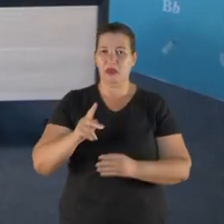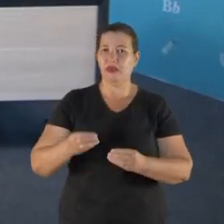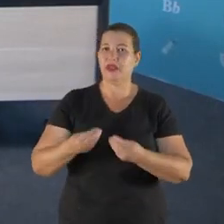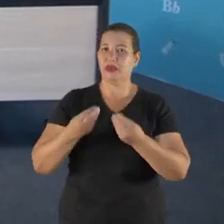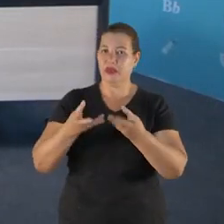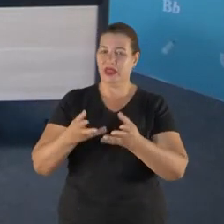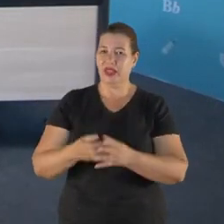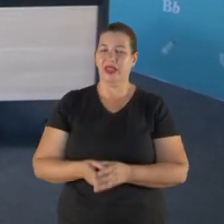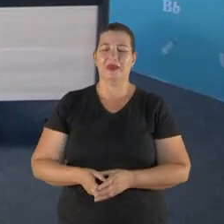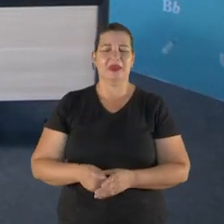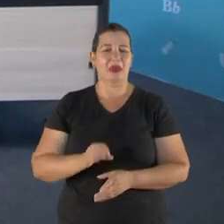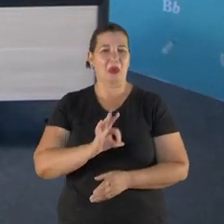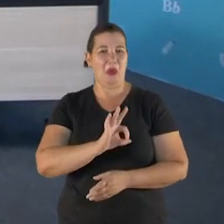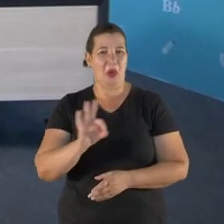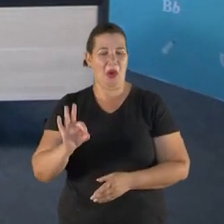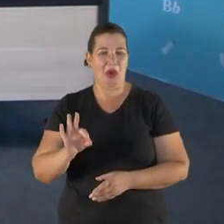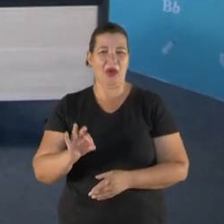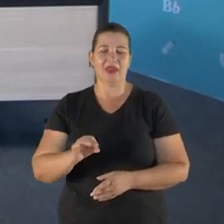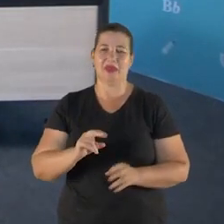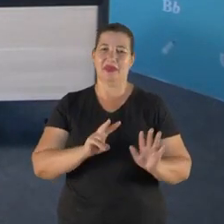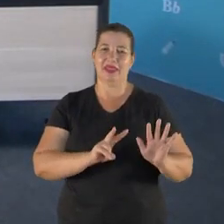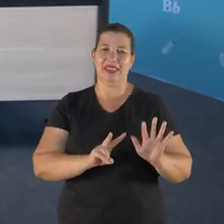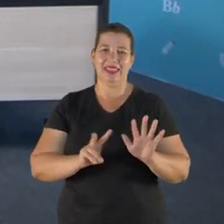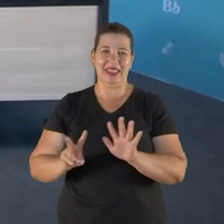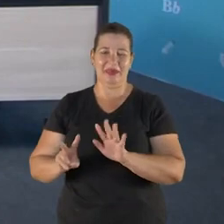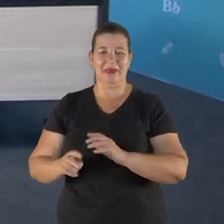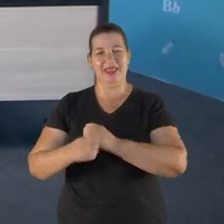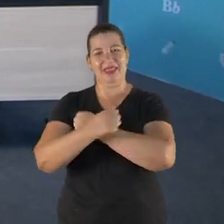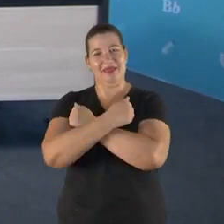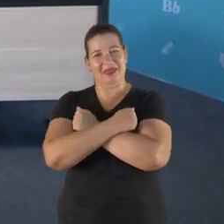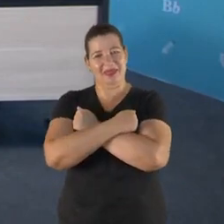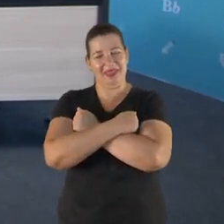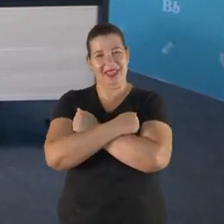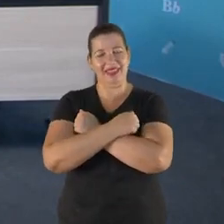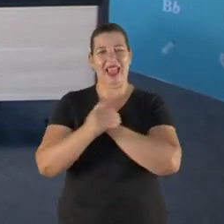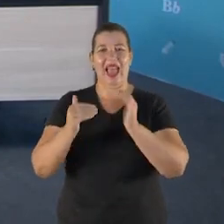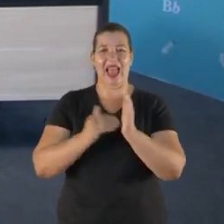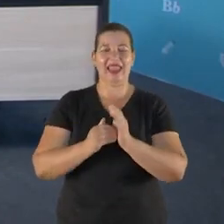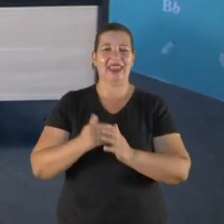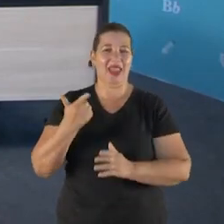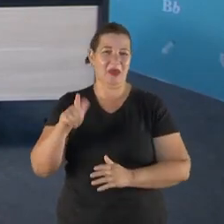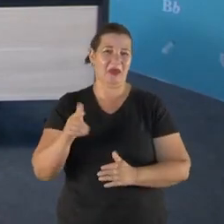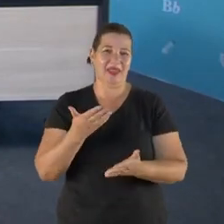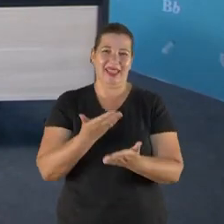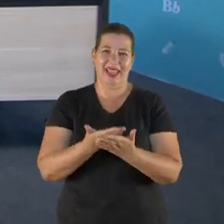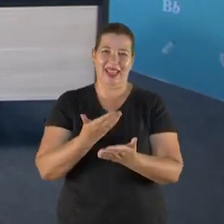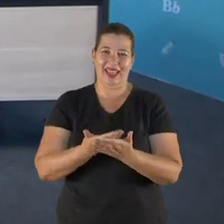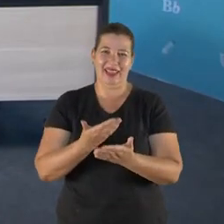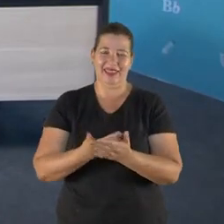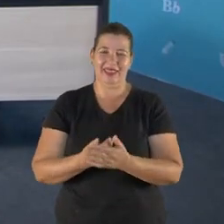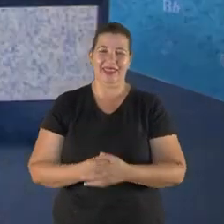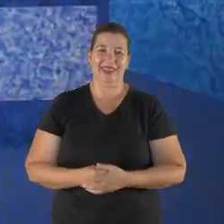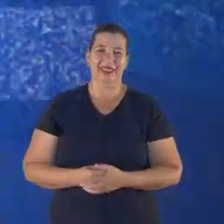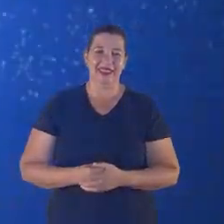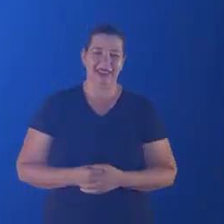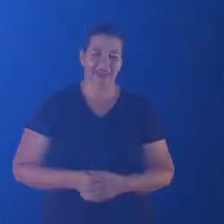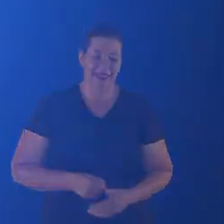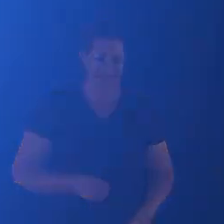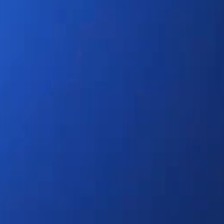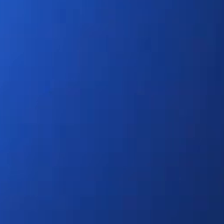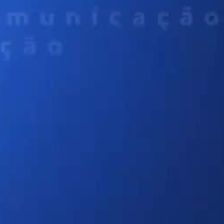pelo seu professor e tenha uma excelente semana. Um abraço a todos e até o nosso próximo encontro.